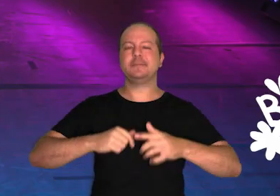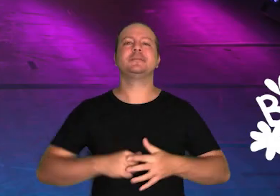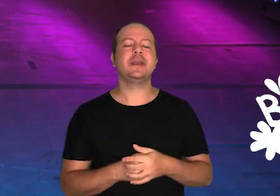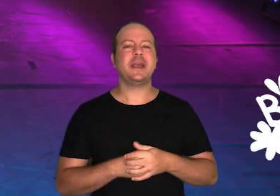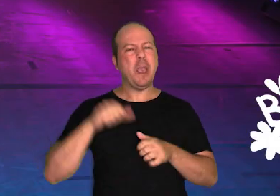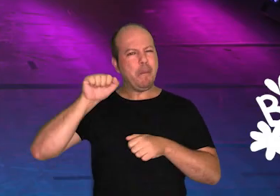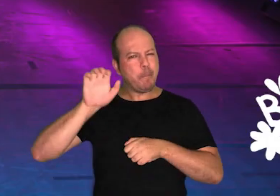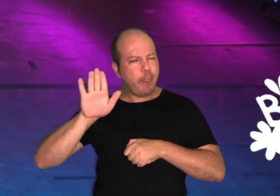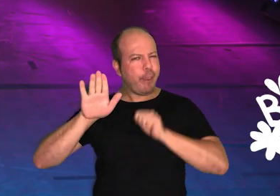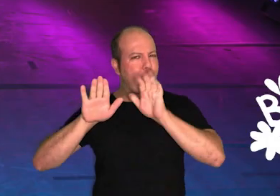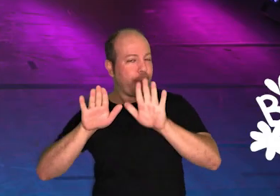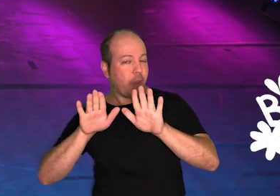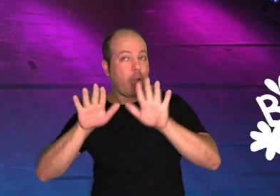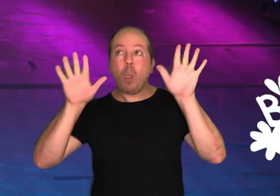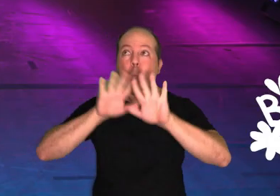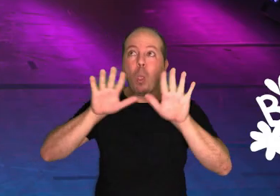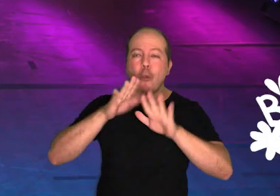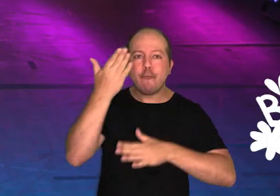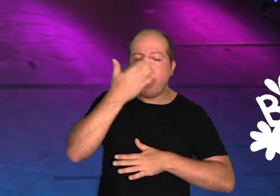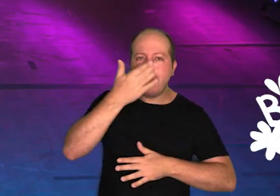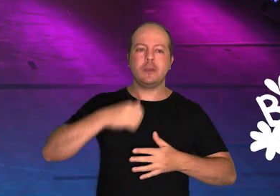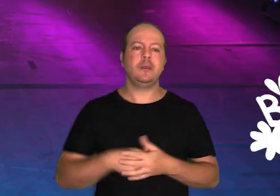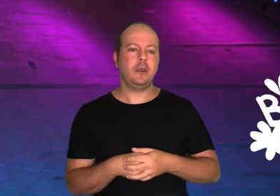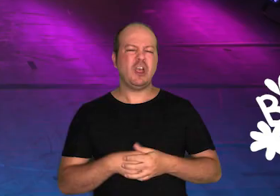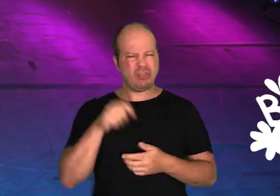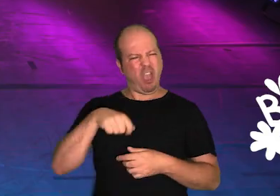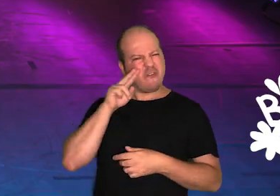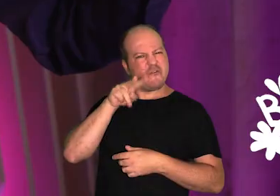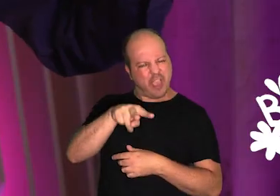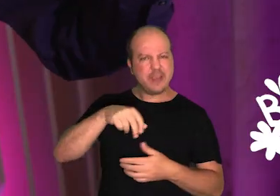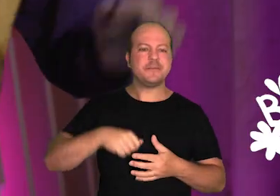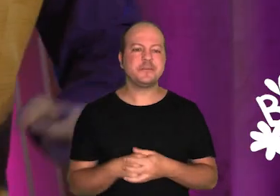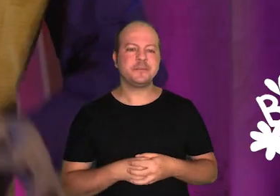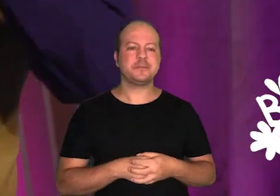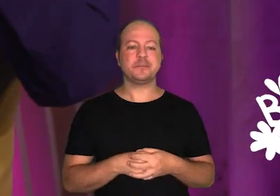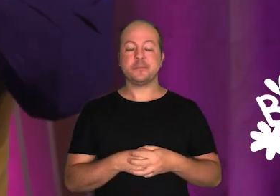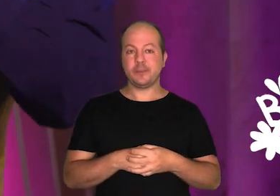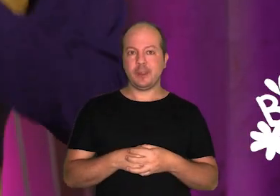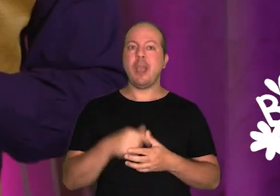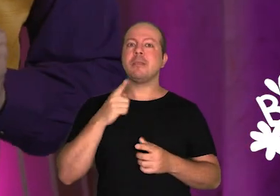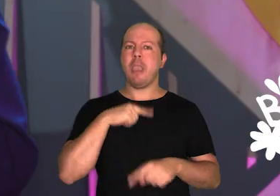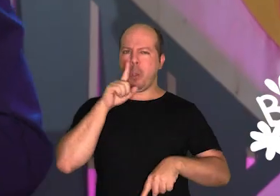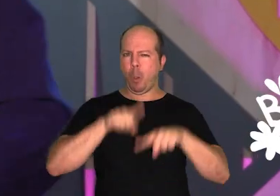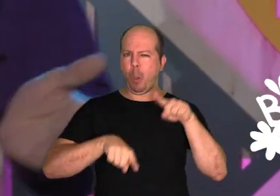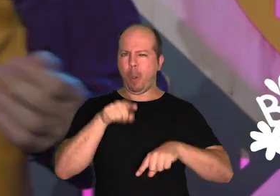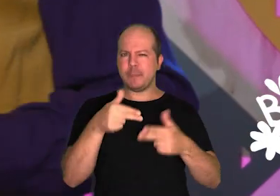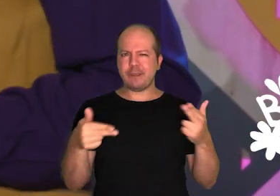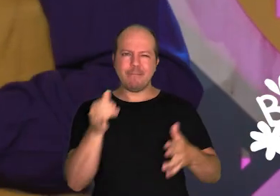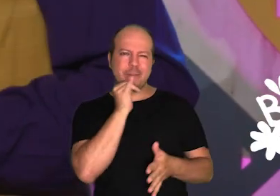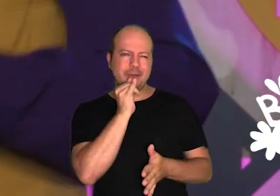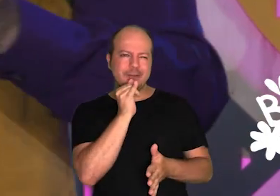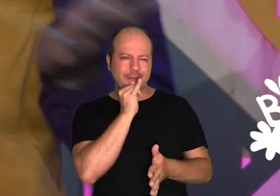fazer mímica invisível, mímica visível, mímica com um objeto. Por